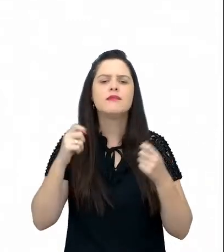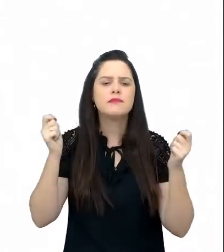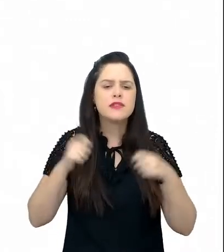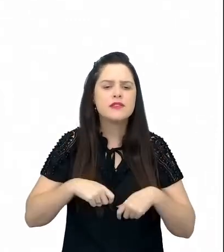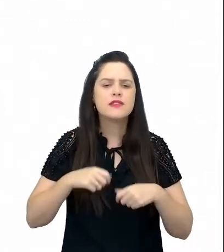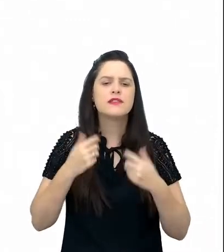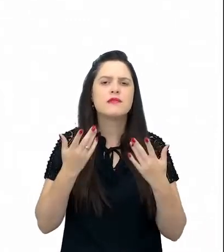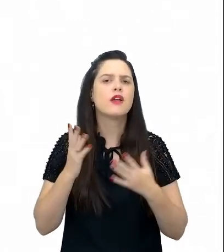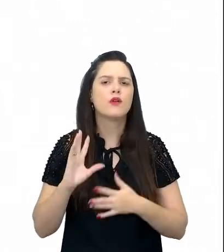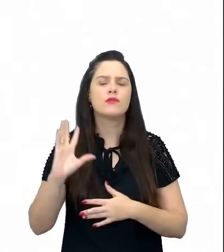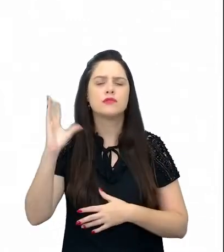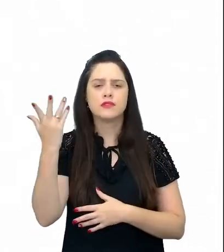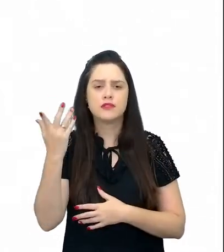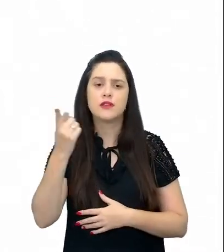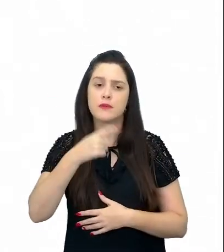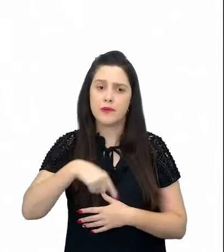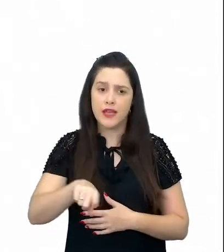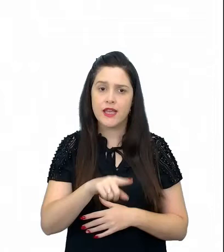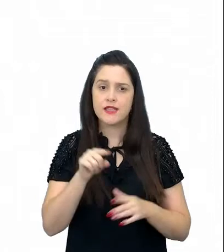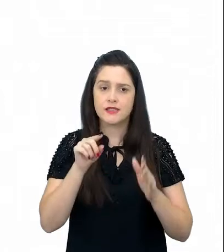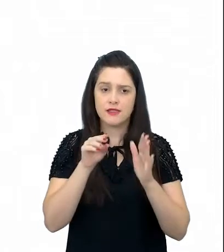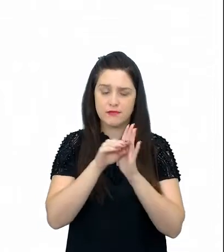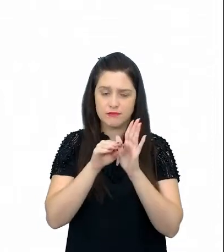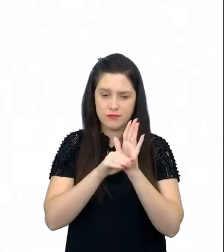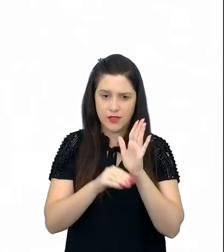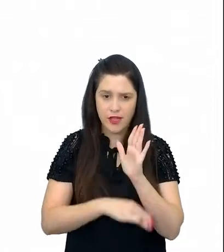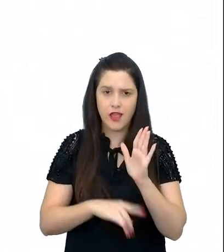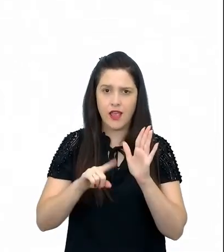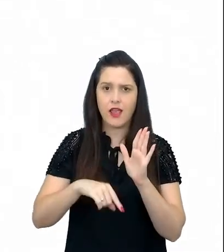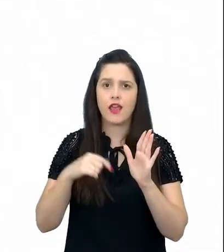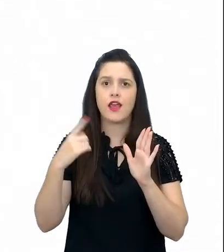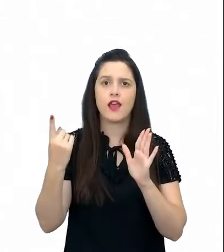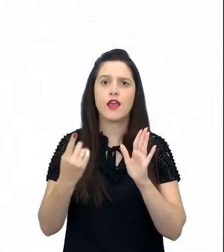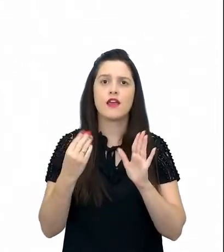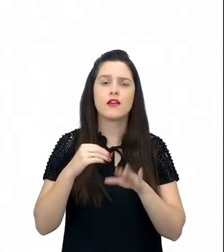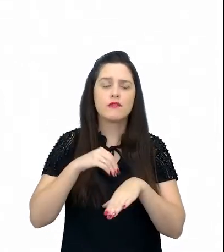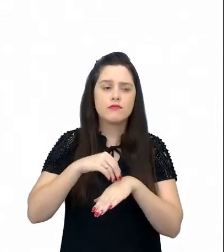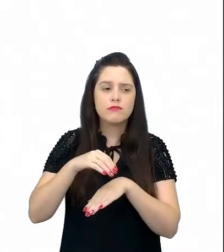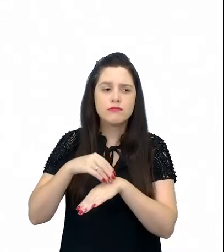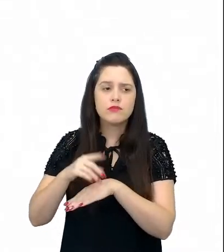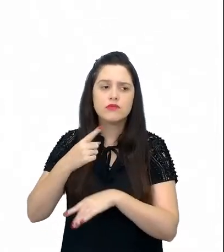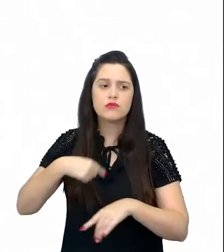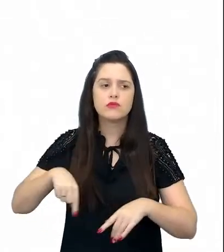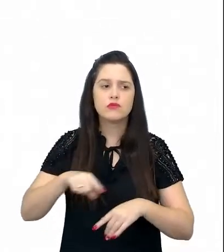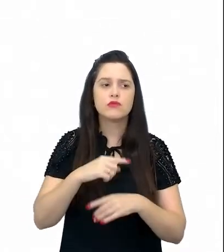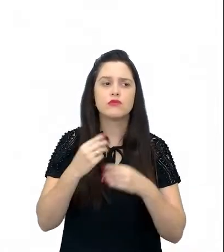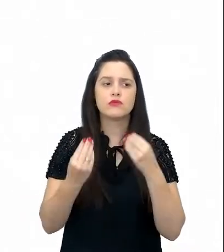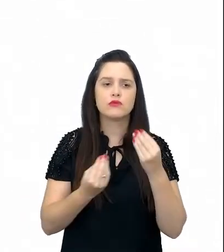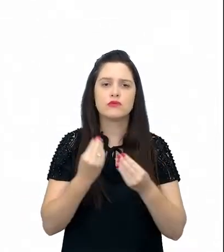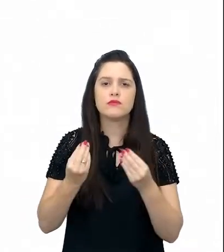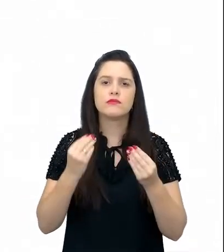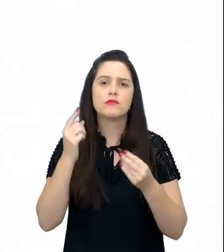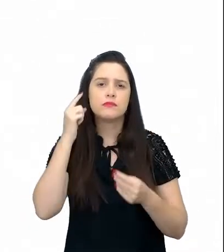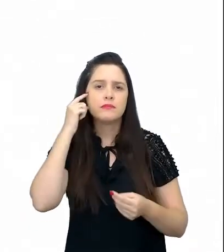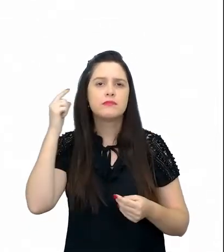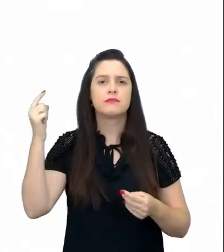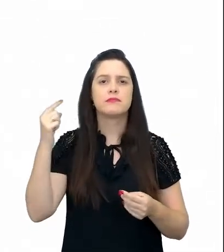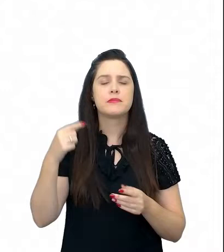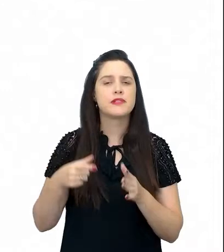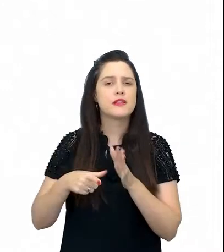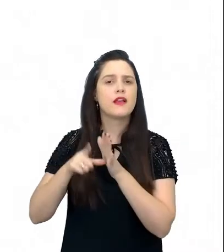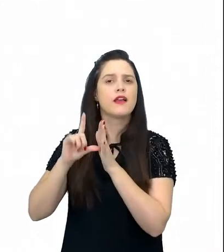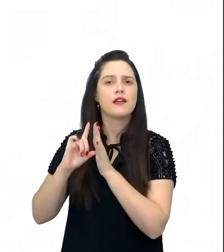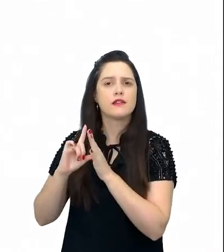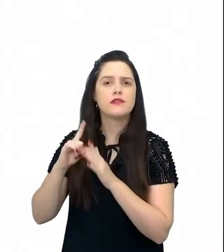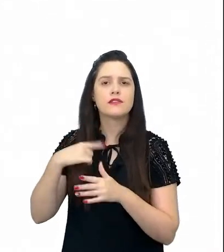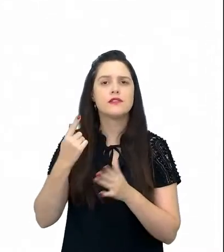aconteça? Então, esses questionamentos, essas reflexões, ela vai nortear esse nosso trabalho de hoje, para a gente poder pensar um pouquinho mais